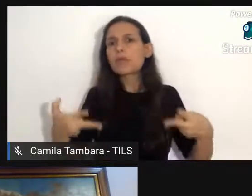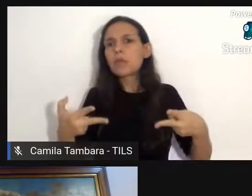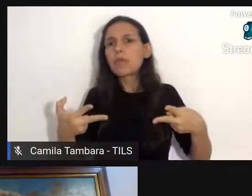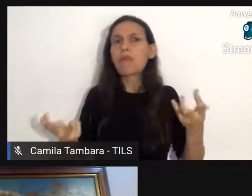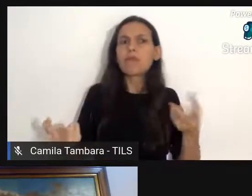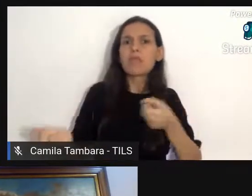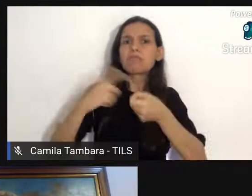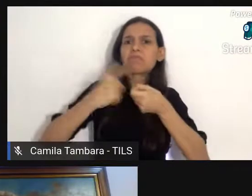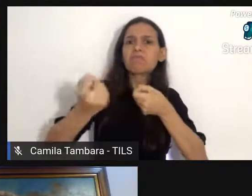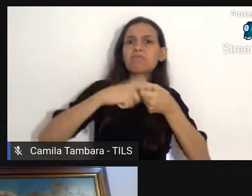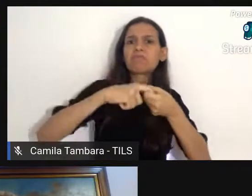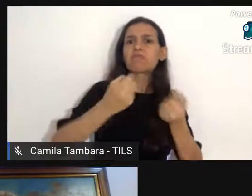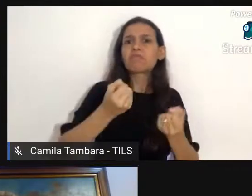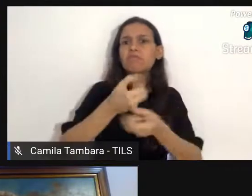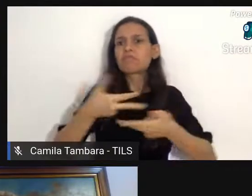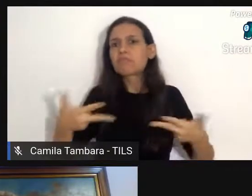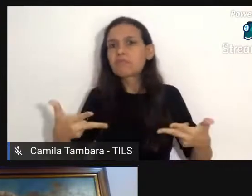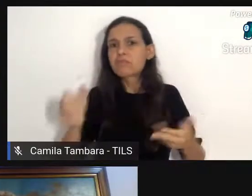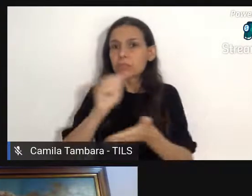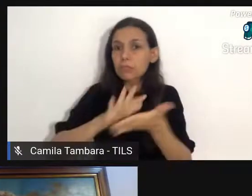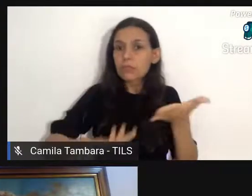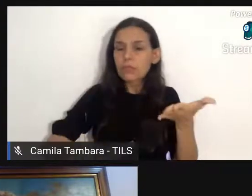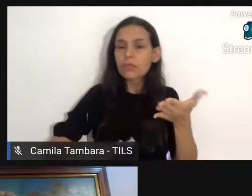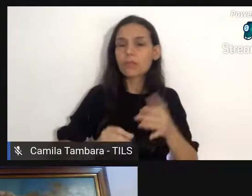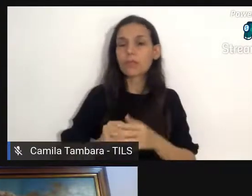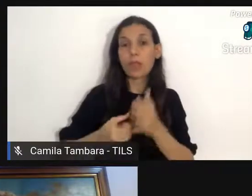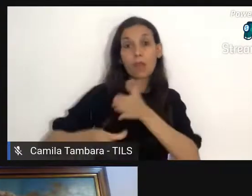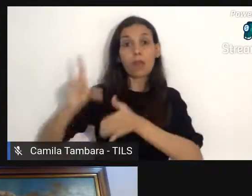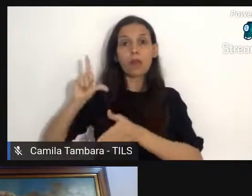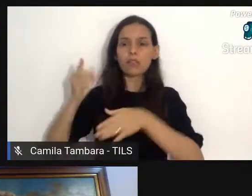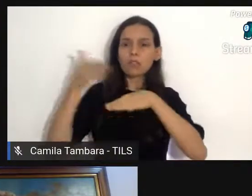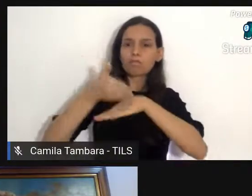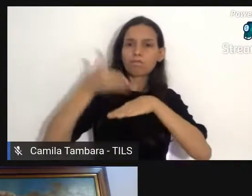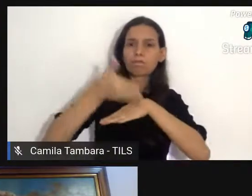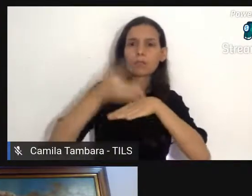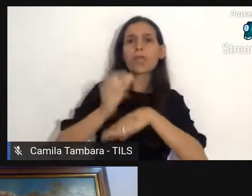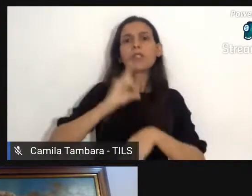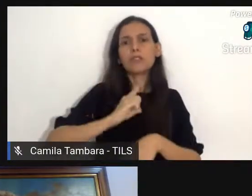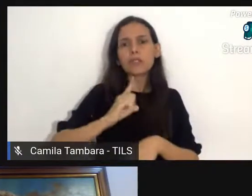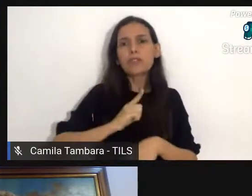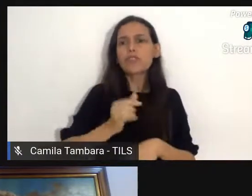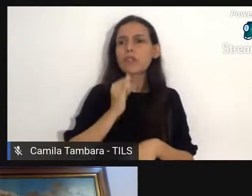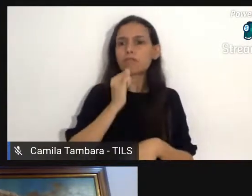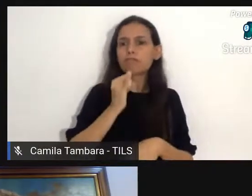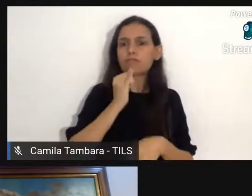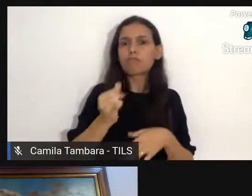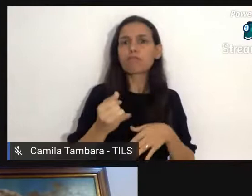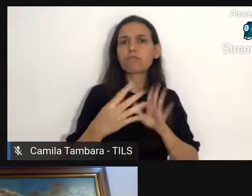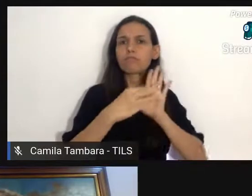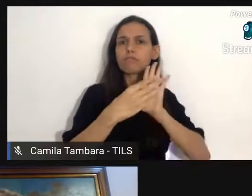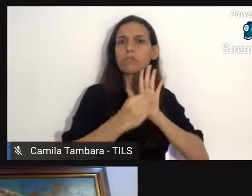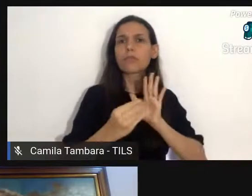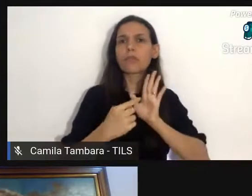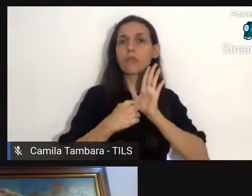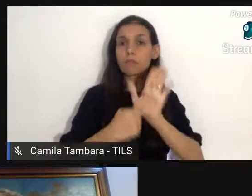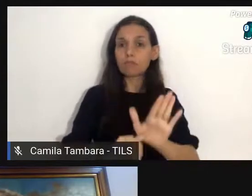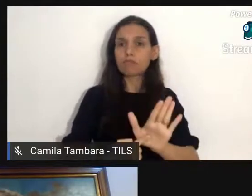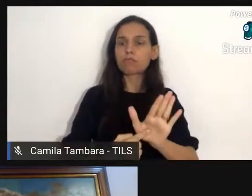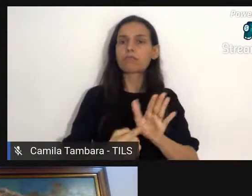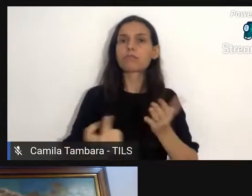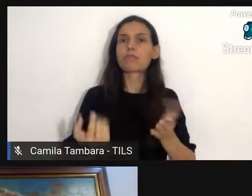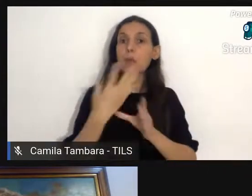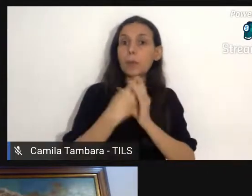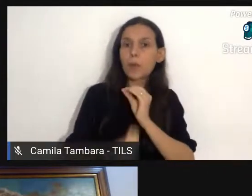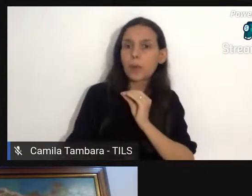Antes, na forma presencial, nós tínhamos um modelo, né? E da forma como, quer dizer, numa